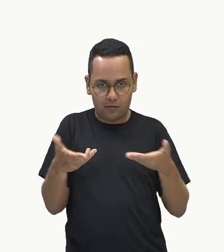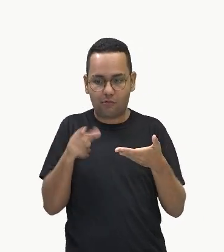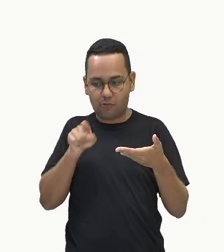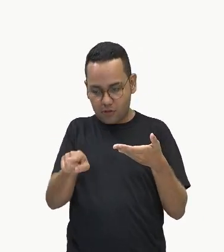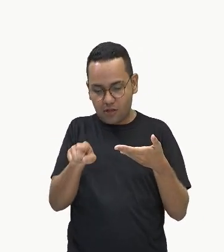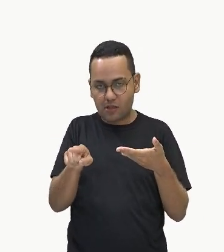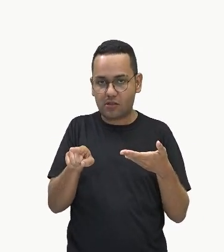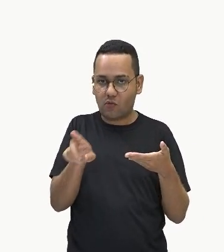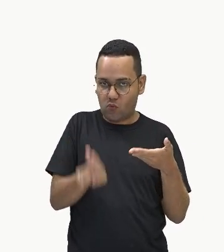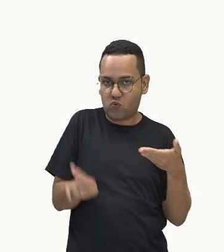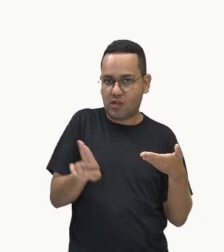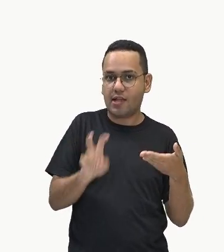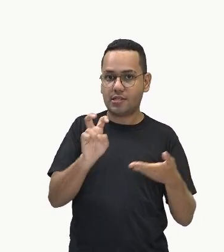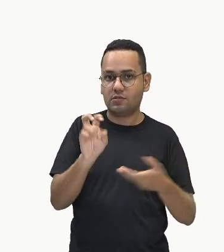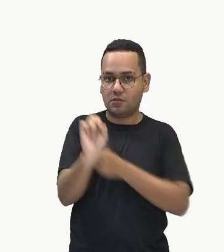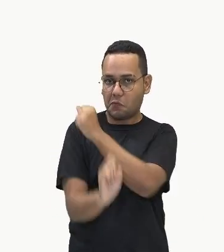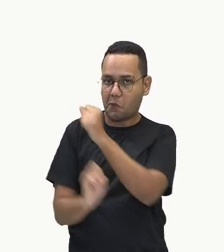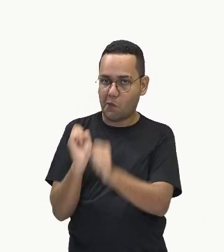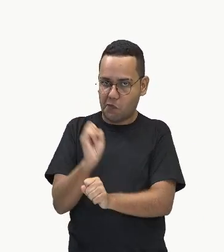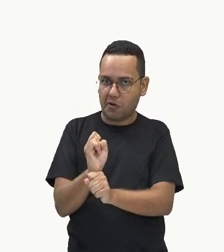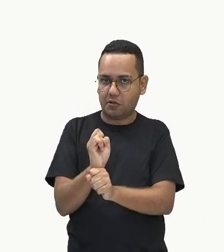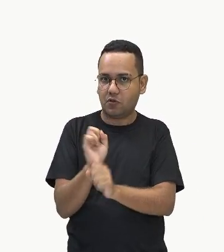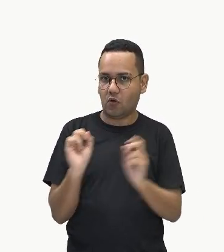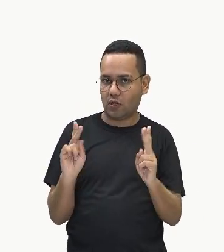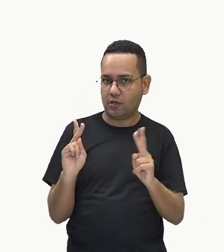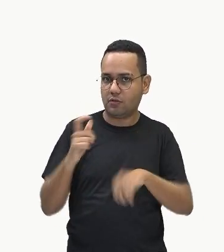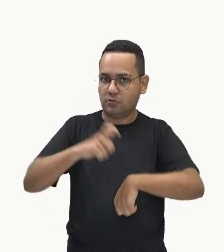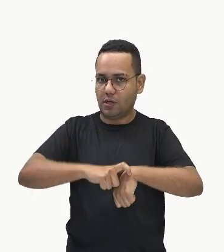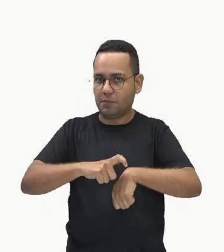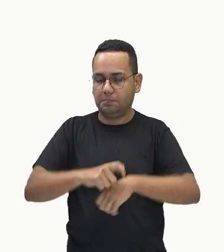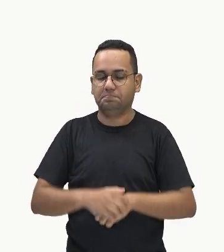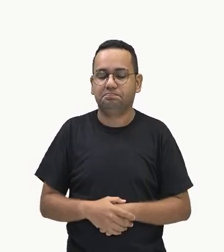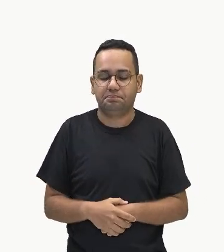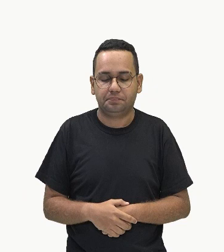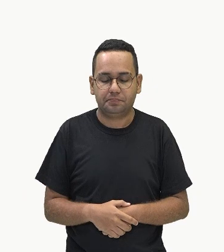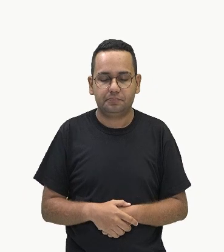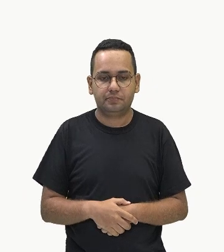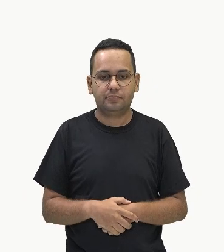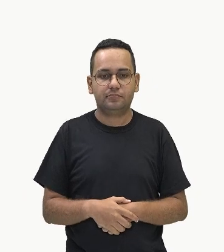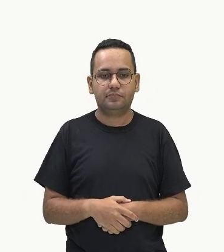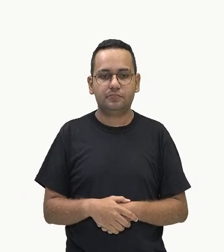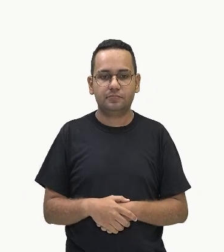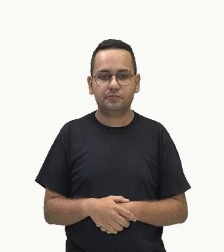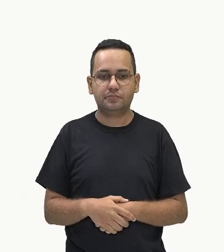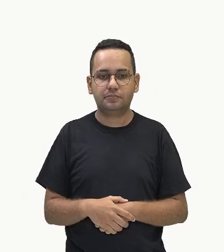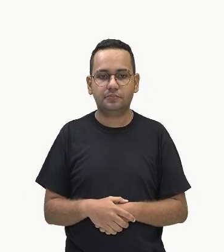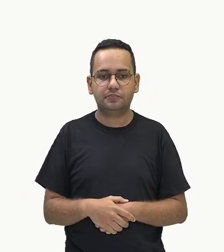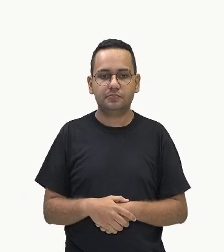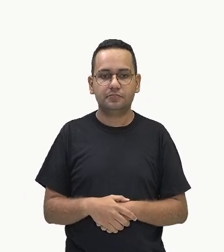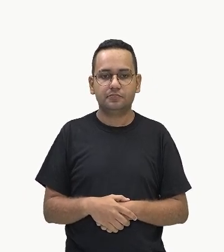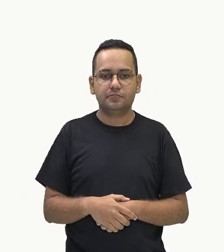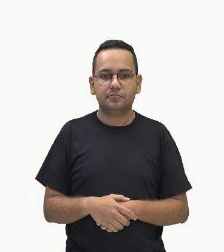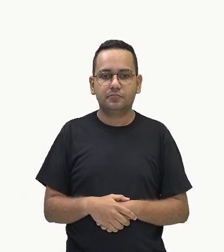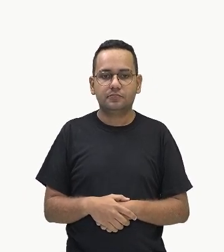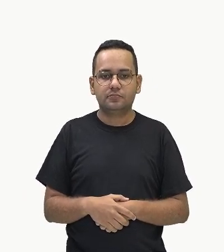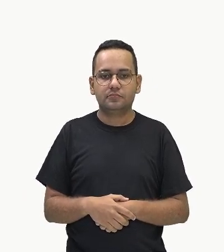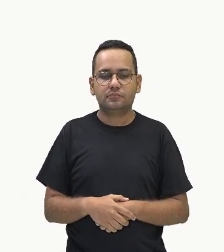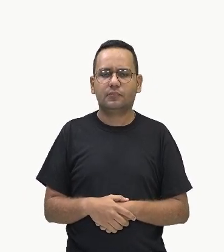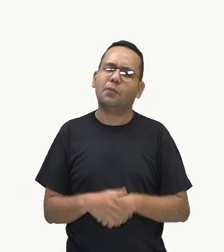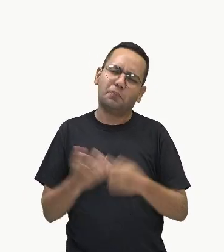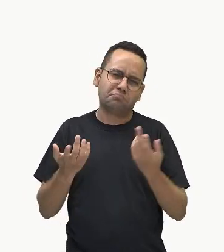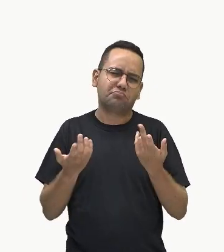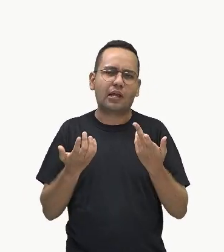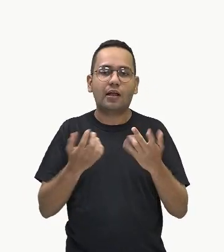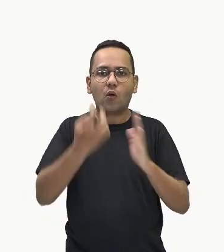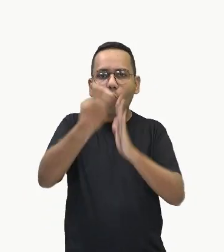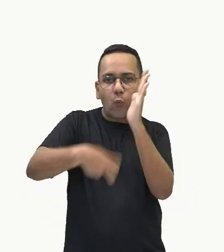anos. Meu tempo agora será 5 anos. A minha taxa eu posso utilizar tanto 25 sobre 100, que